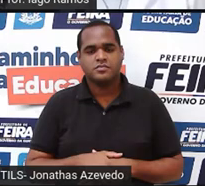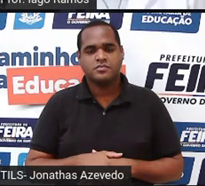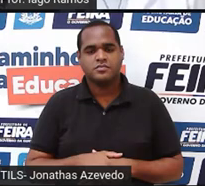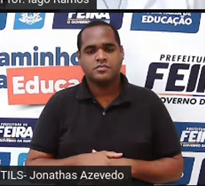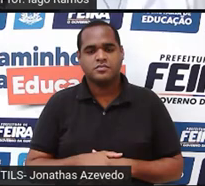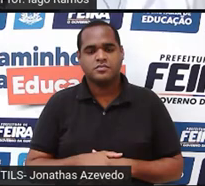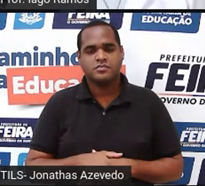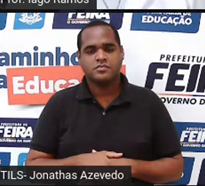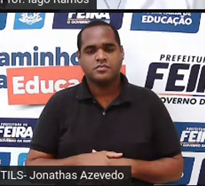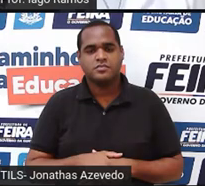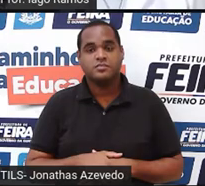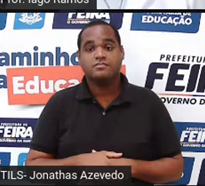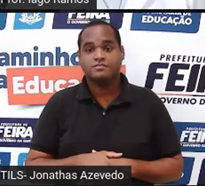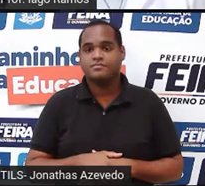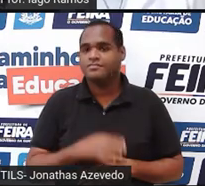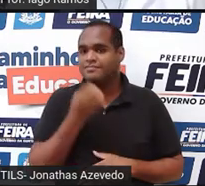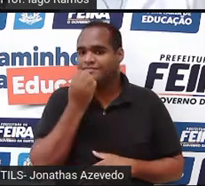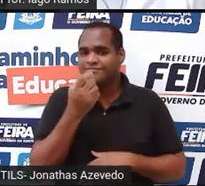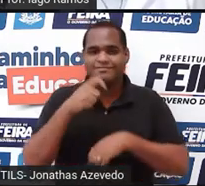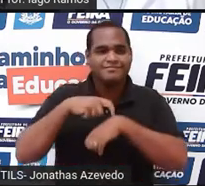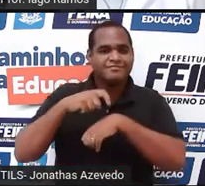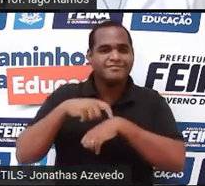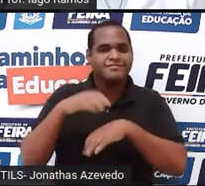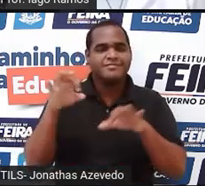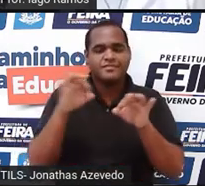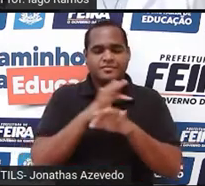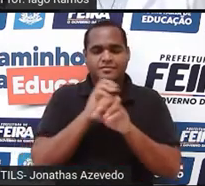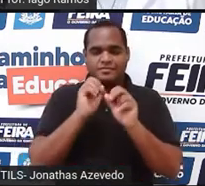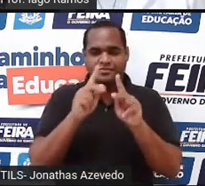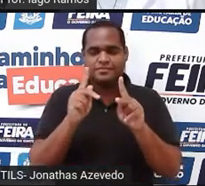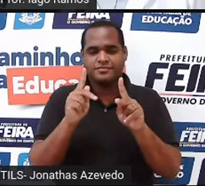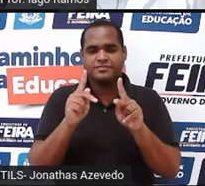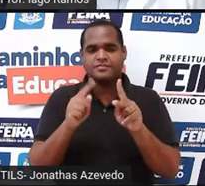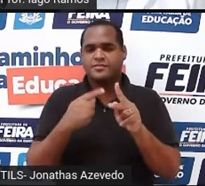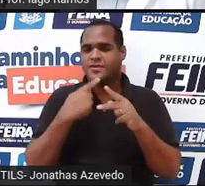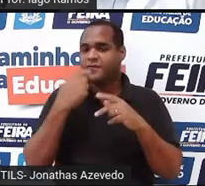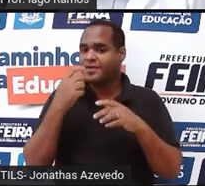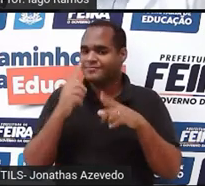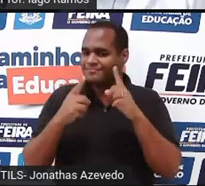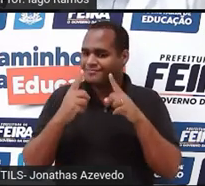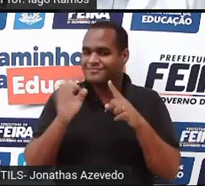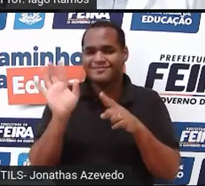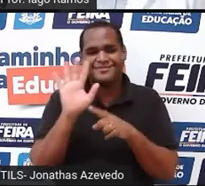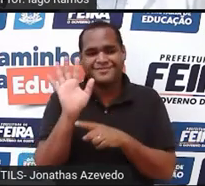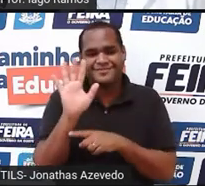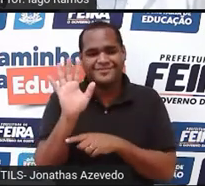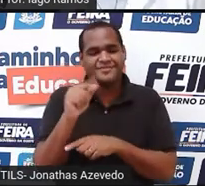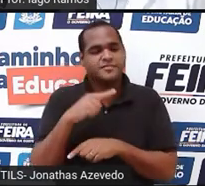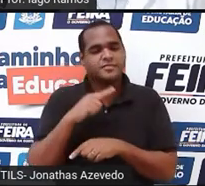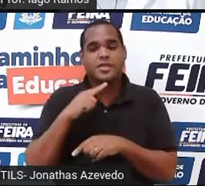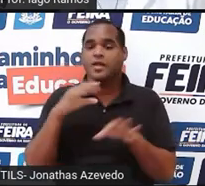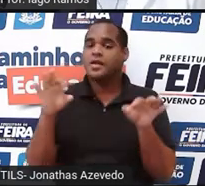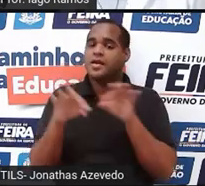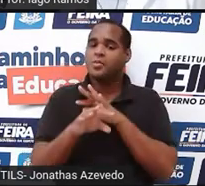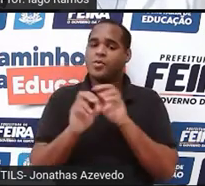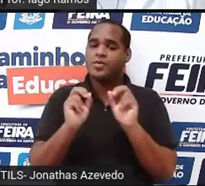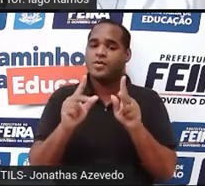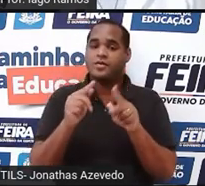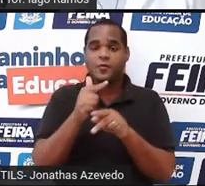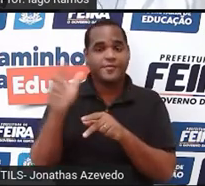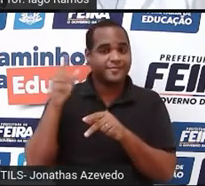é bom e o tempo tá acabando dessa vez eu não vou fazer suspense tá bom acabou o tempo